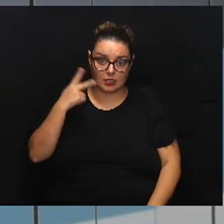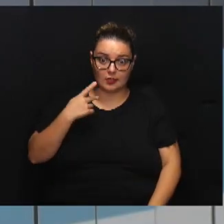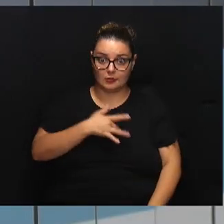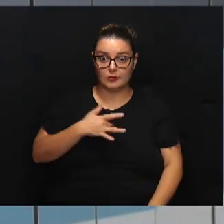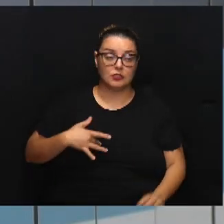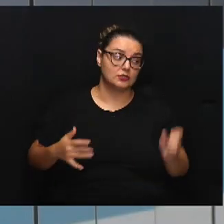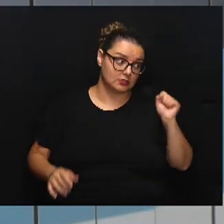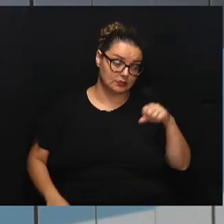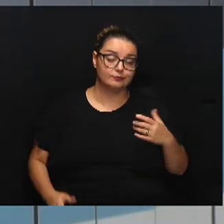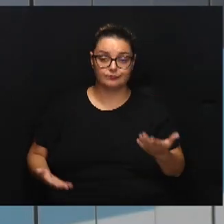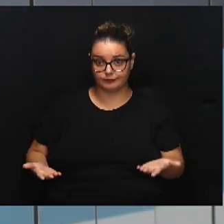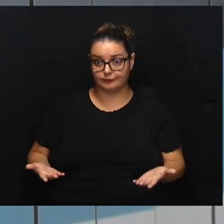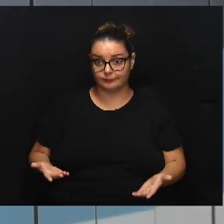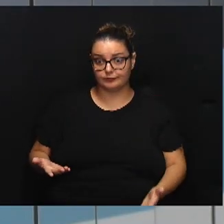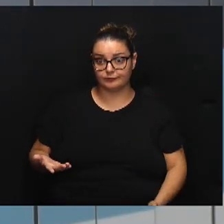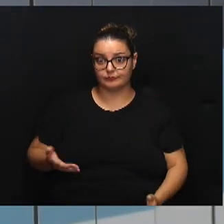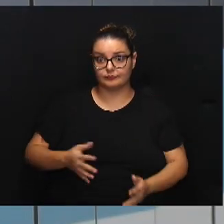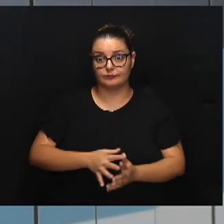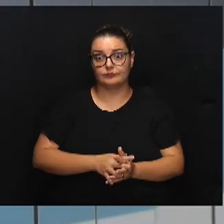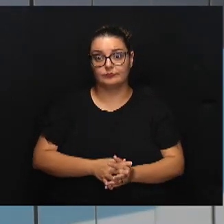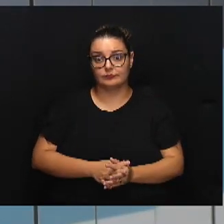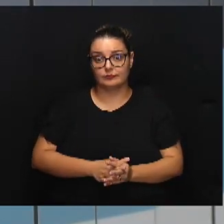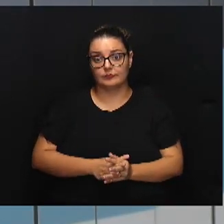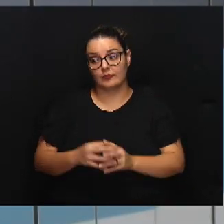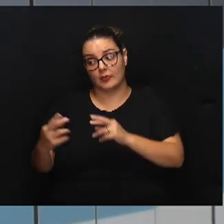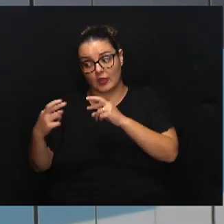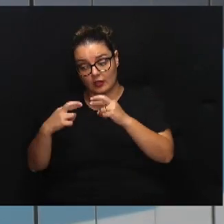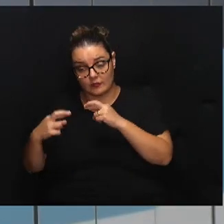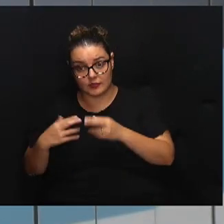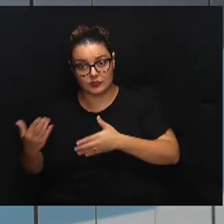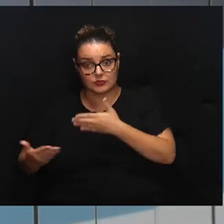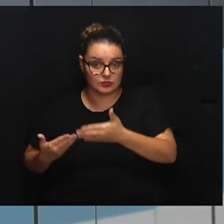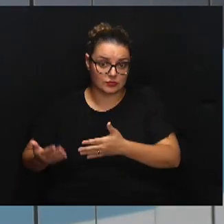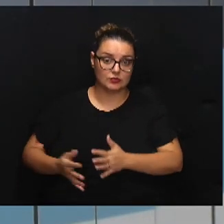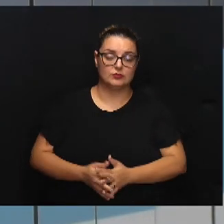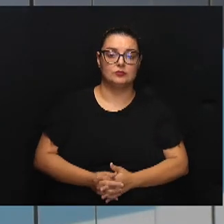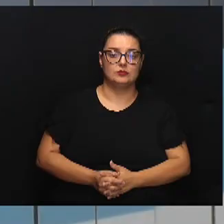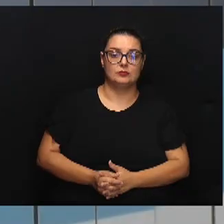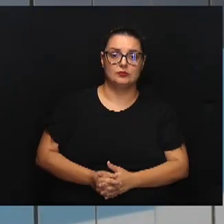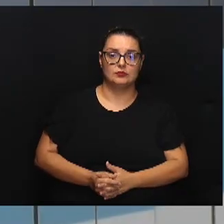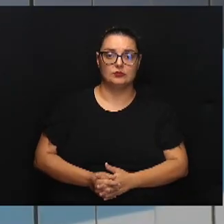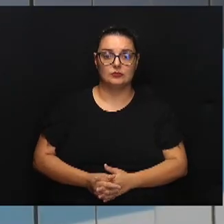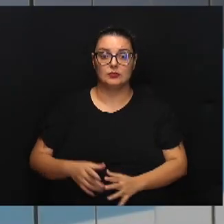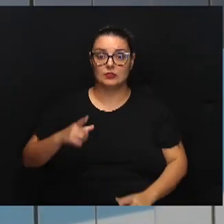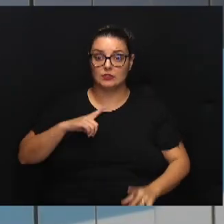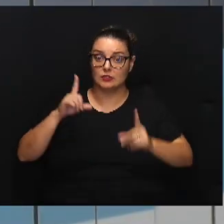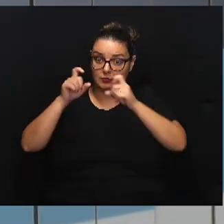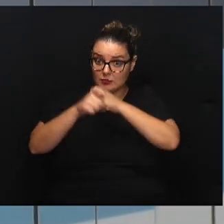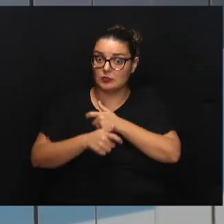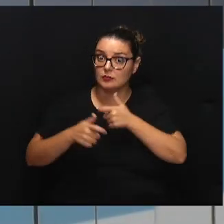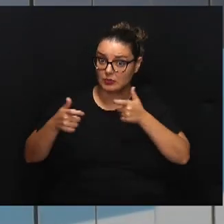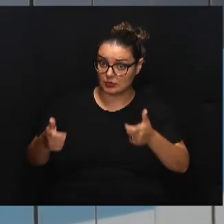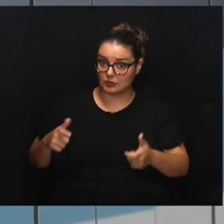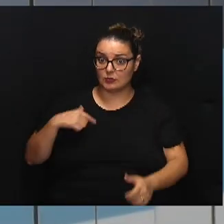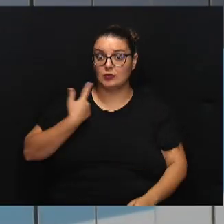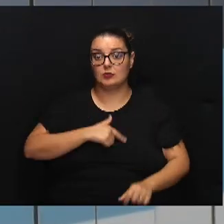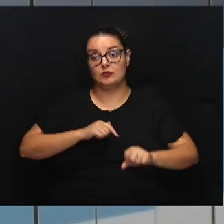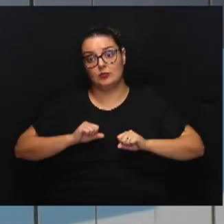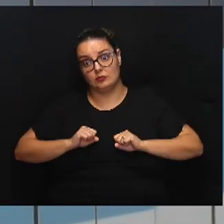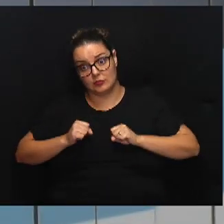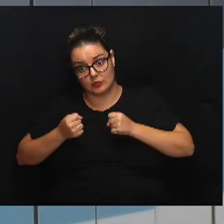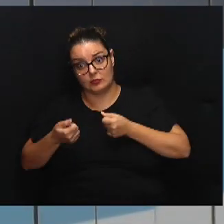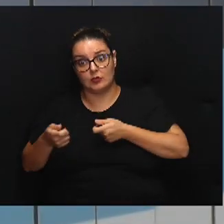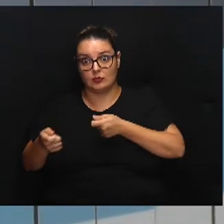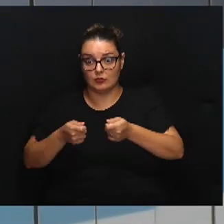saúde? Então, a fiscalização desses serviços, né, a gente tem uma dificuldade maior. Nós defendemos muito o